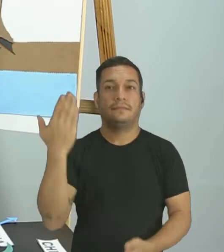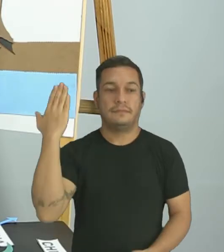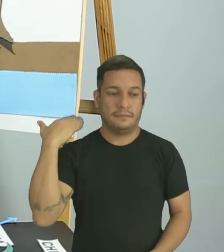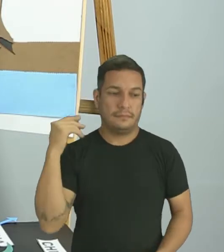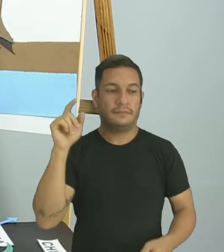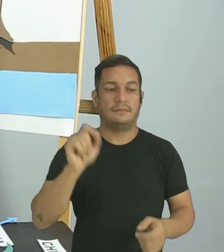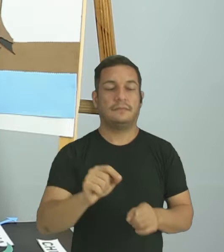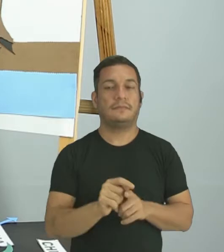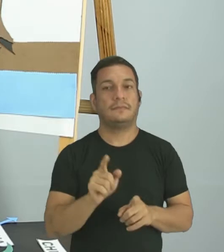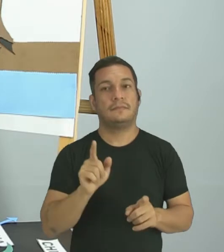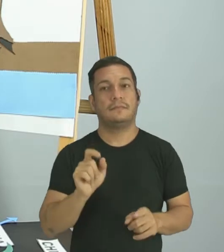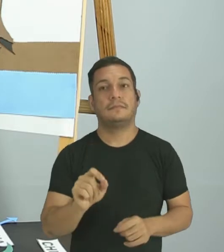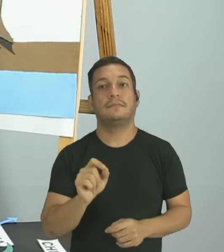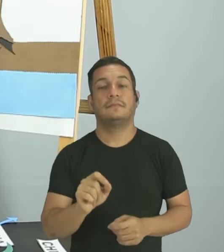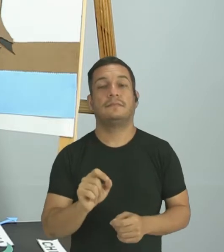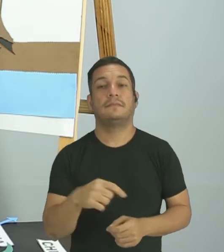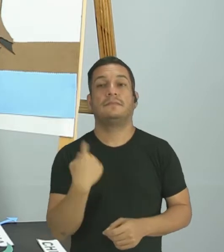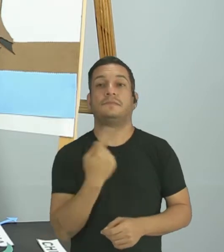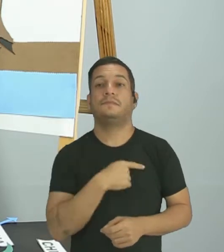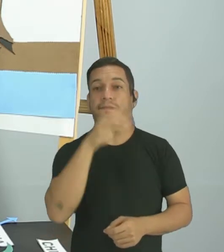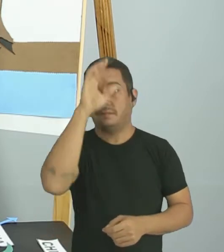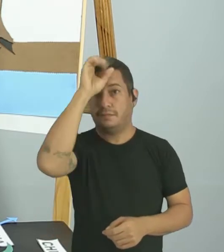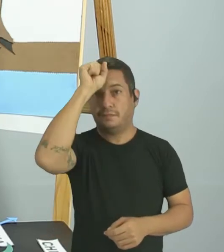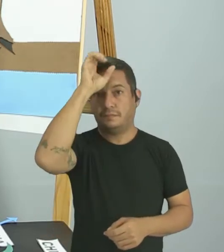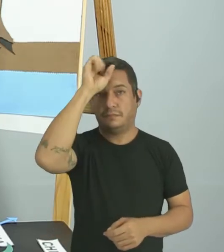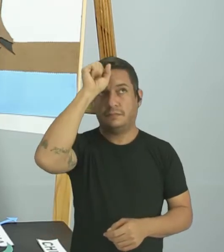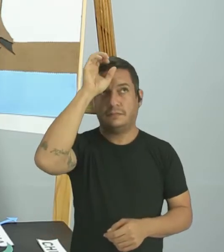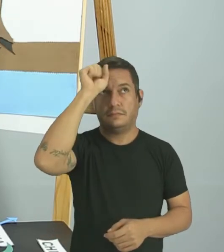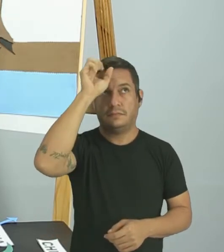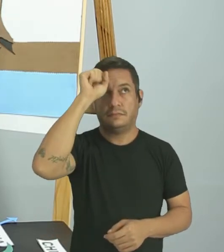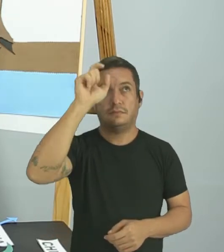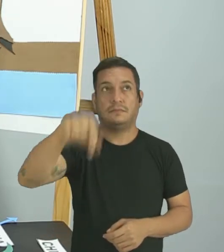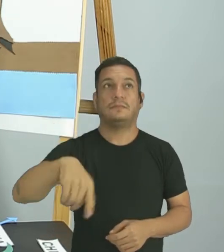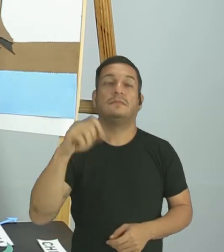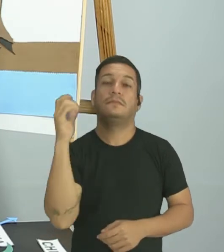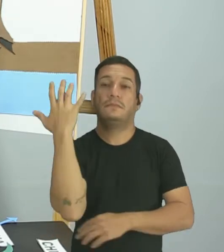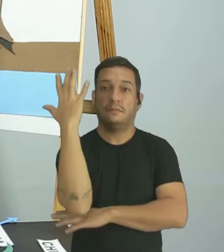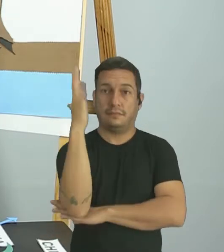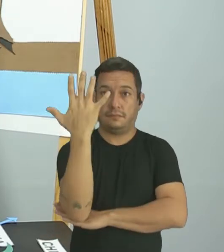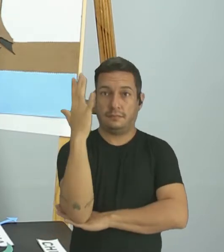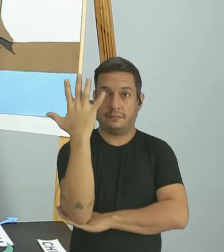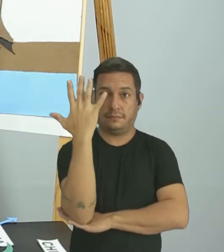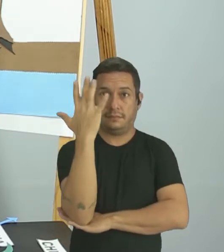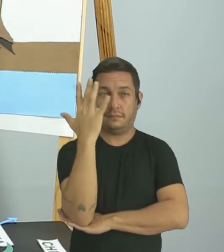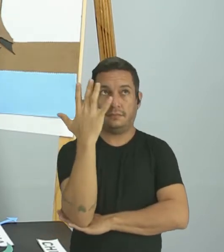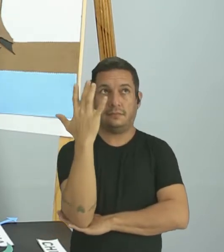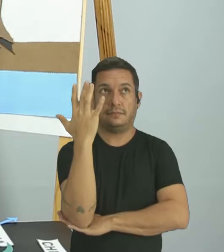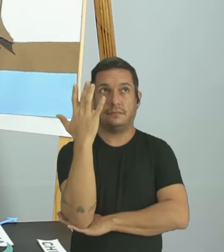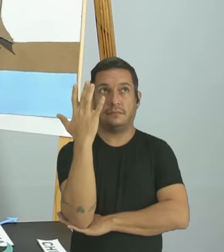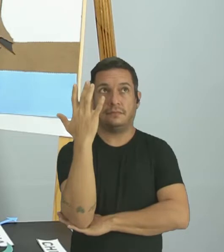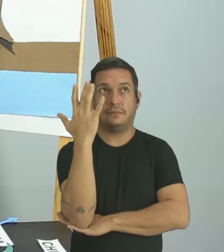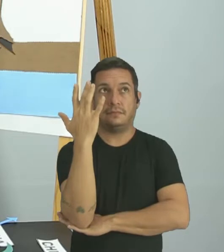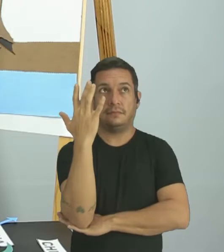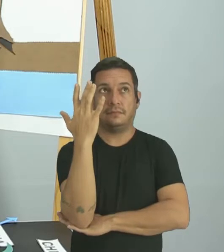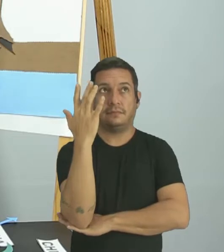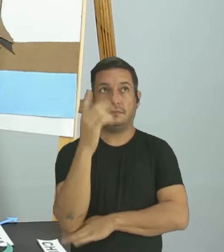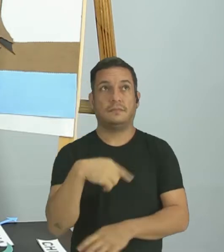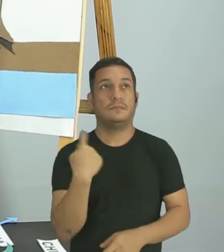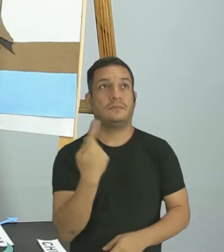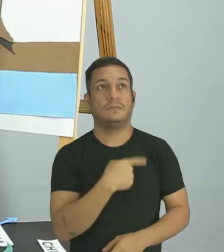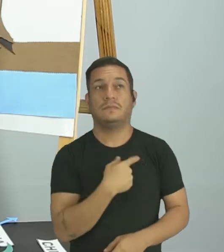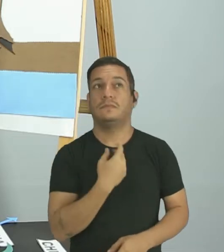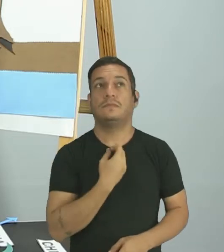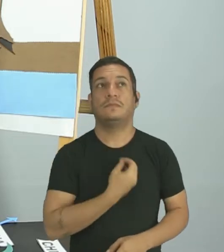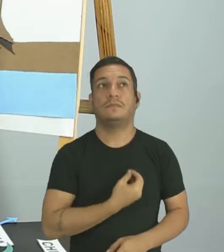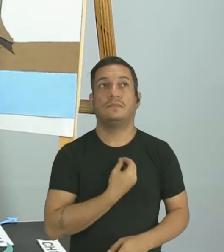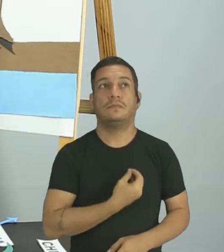aula anterior, nós aprendemos que as plantas, nós não